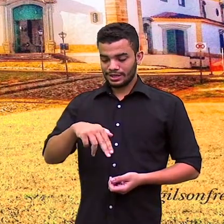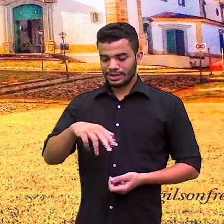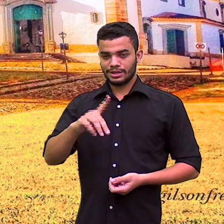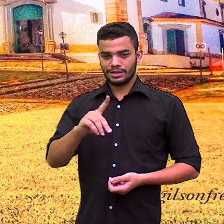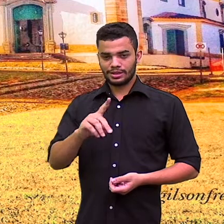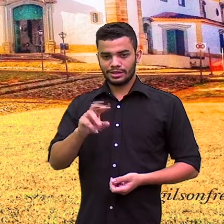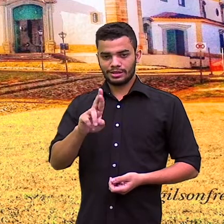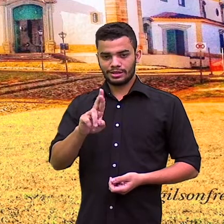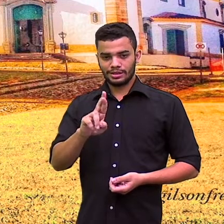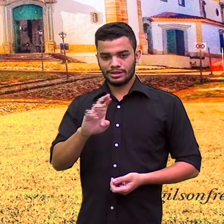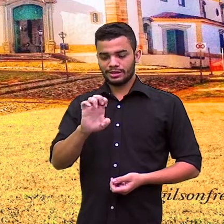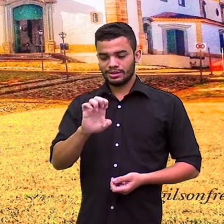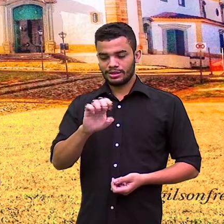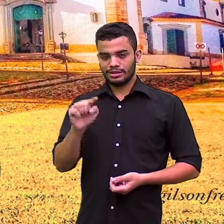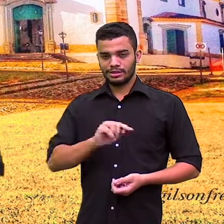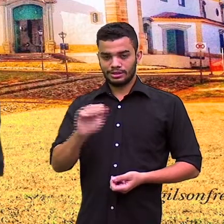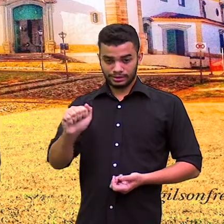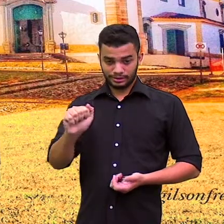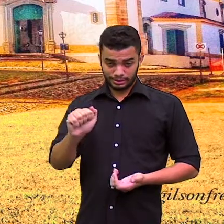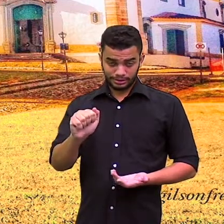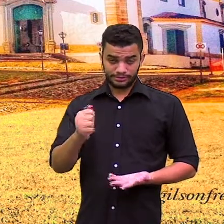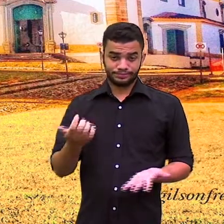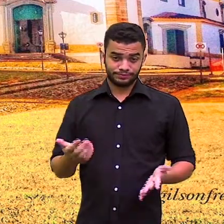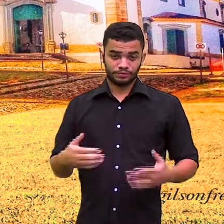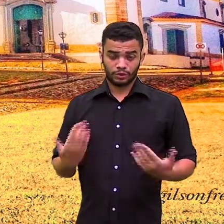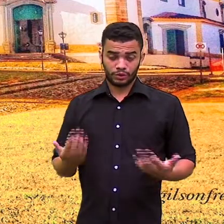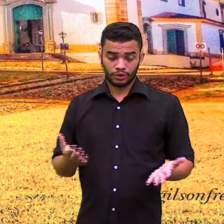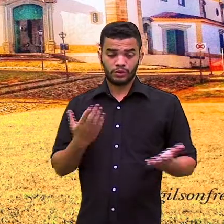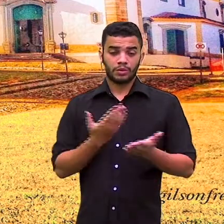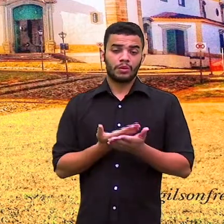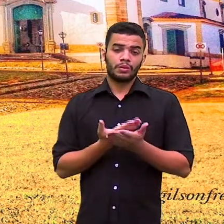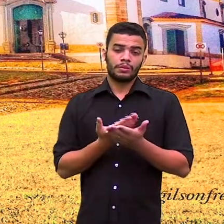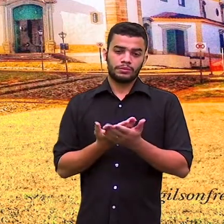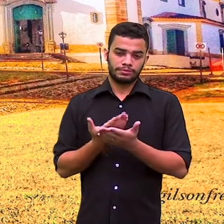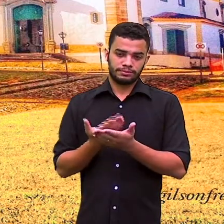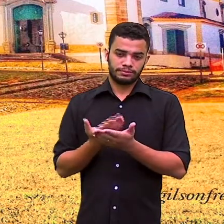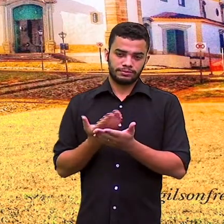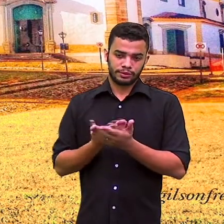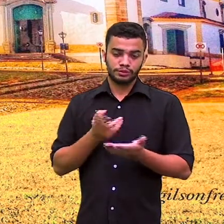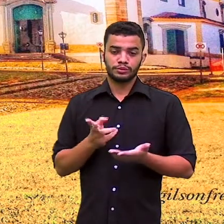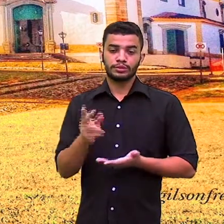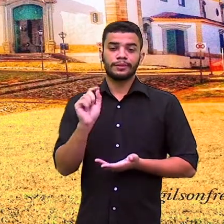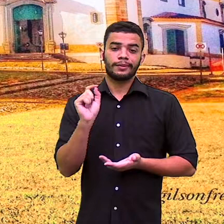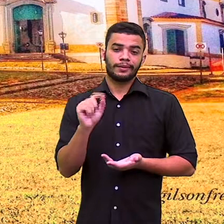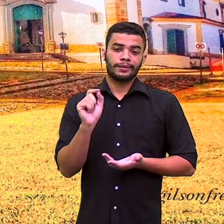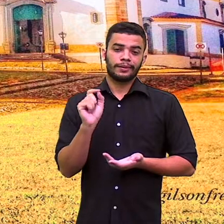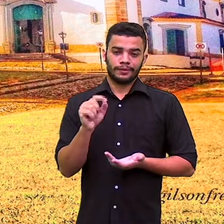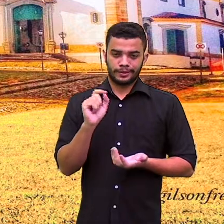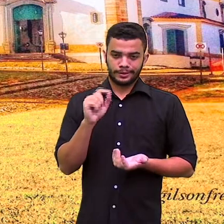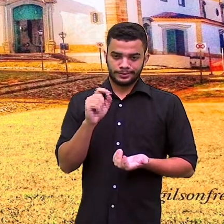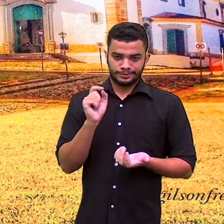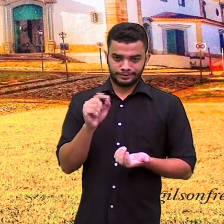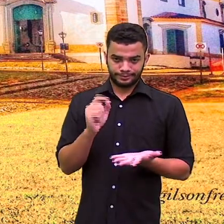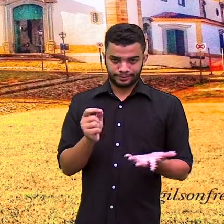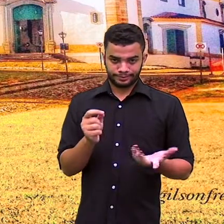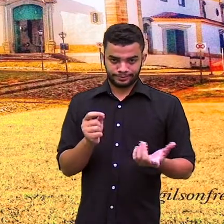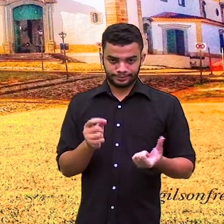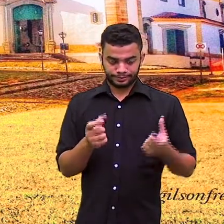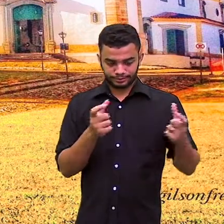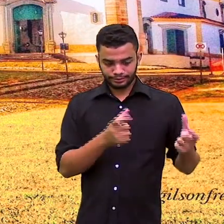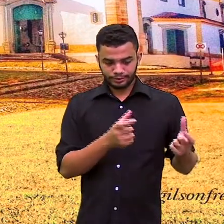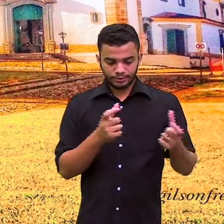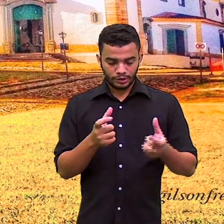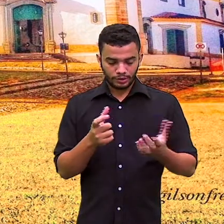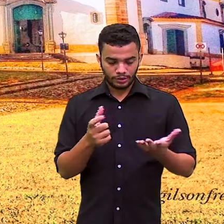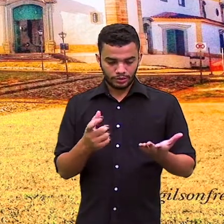ou melhor, dar continuidade a um assunto muito bacana, que é as novas configurações